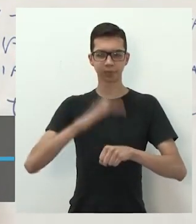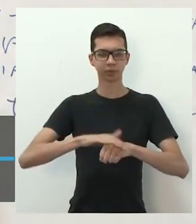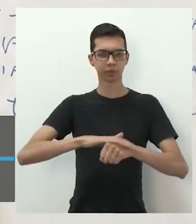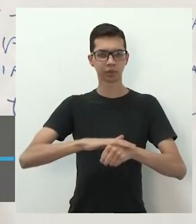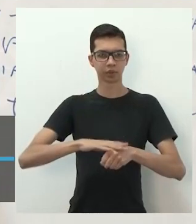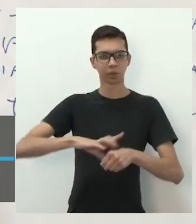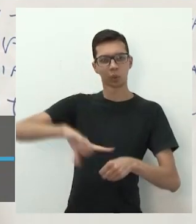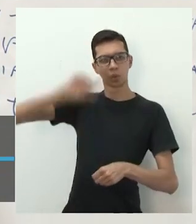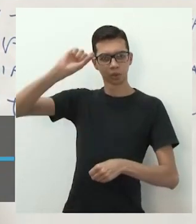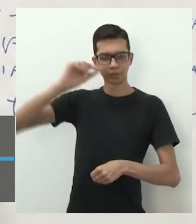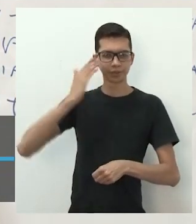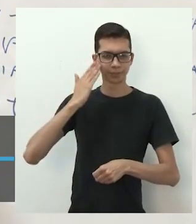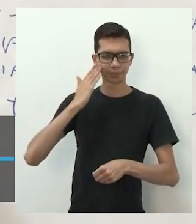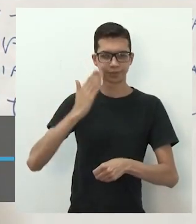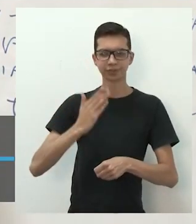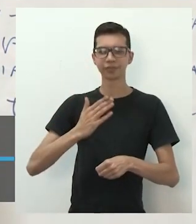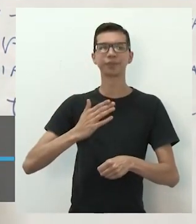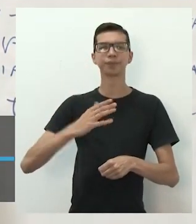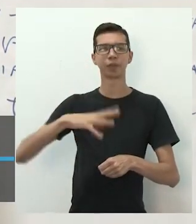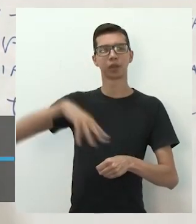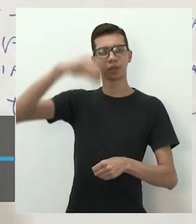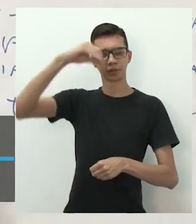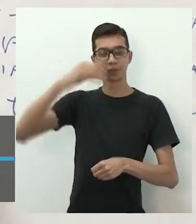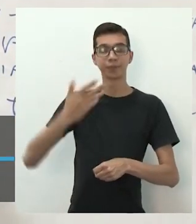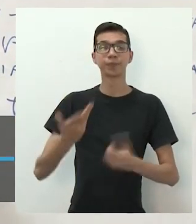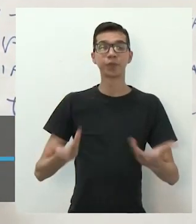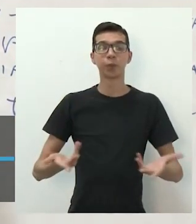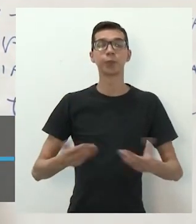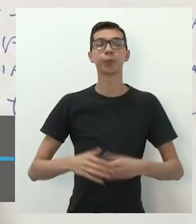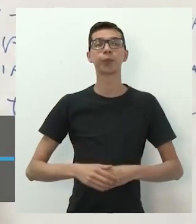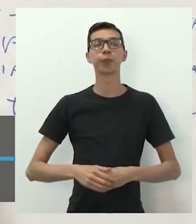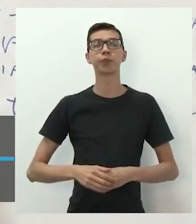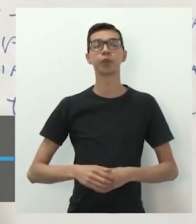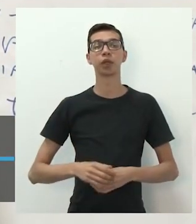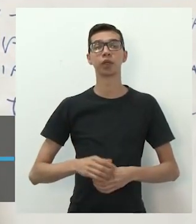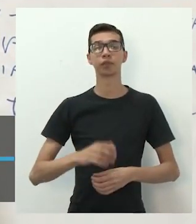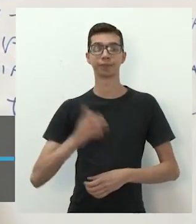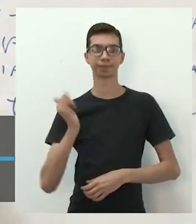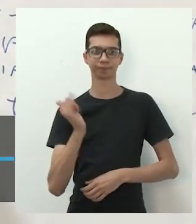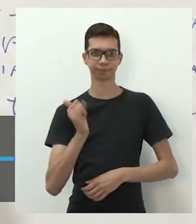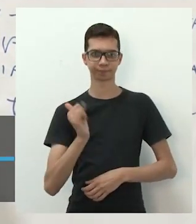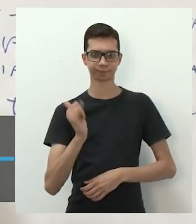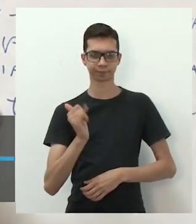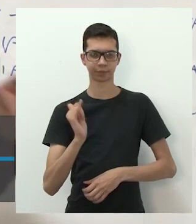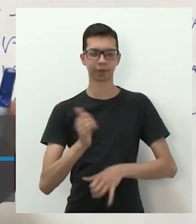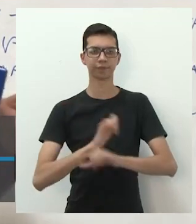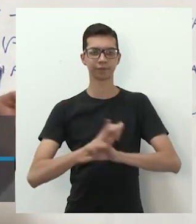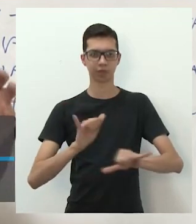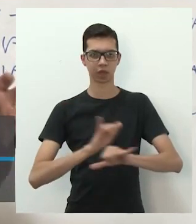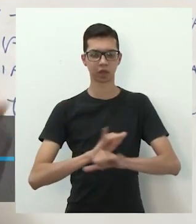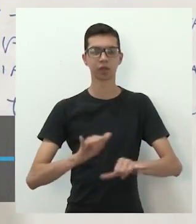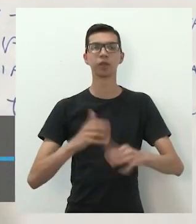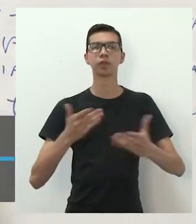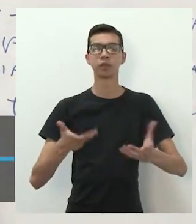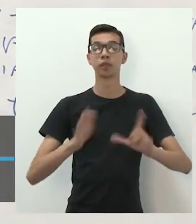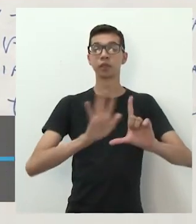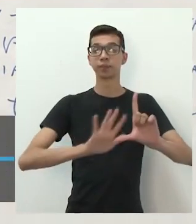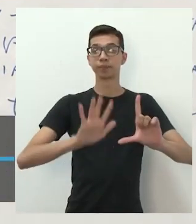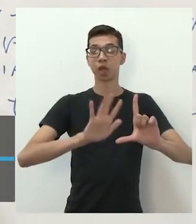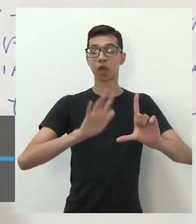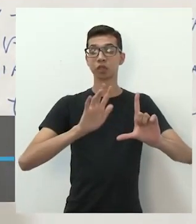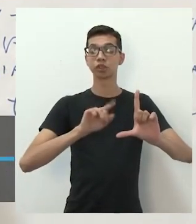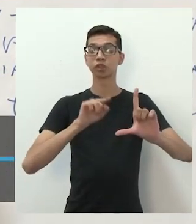insira esse gênio dentro da narrativa ali, é realizado um corte de imagem, essa imagem fica ali guardada, parada,